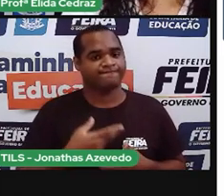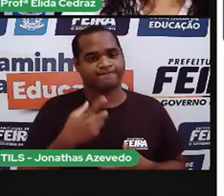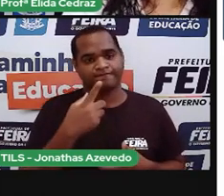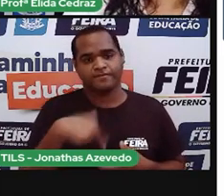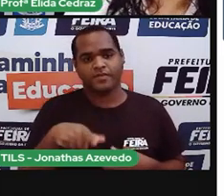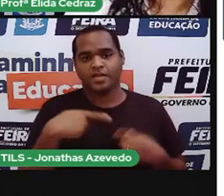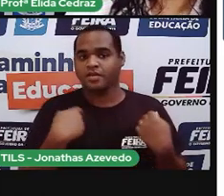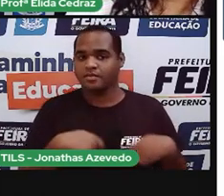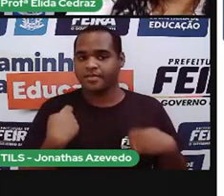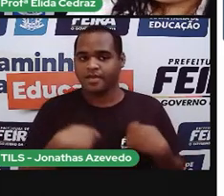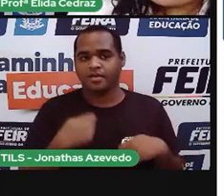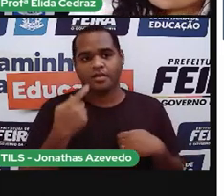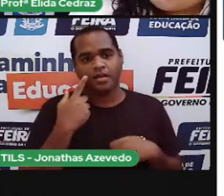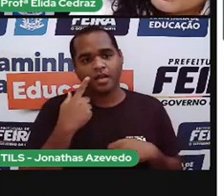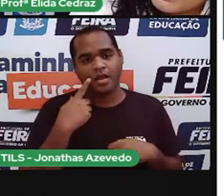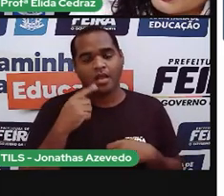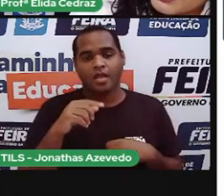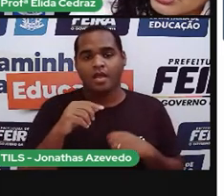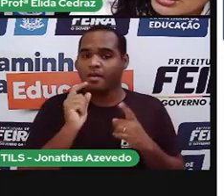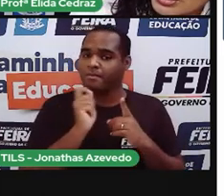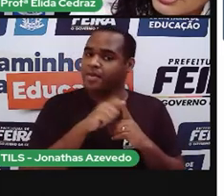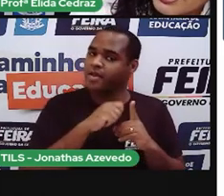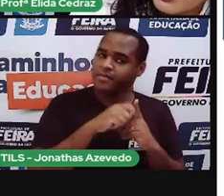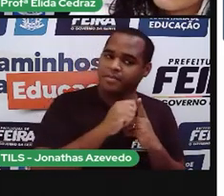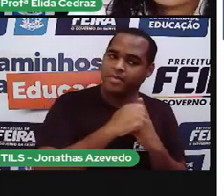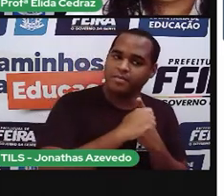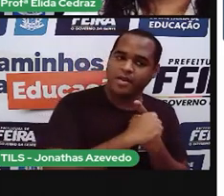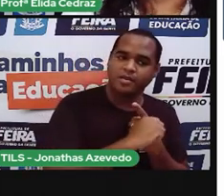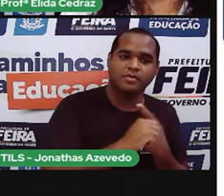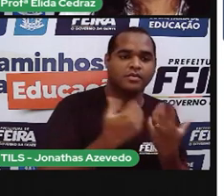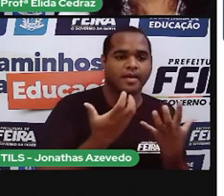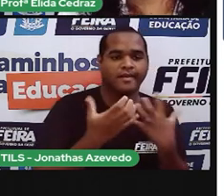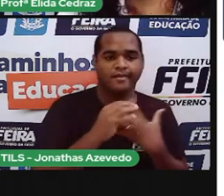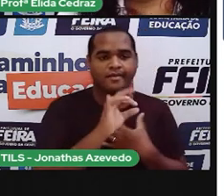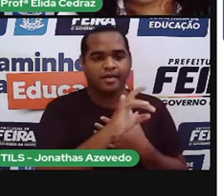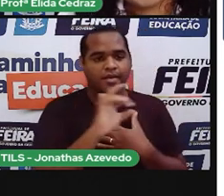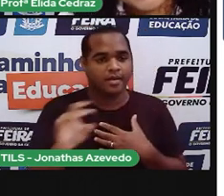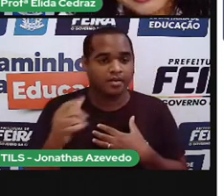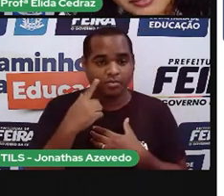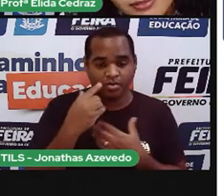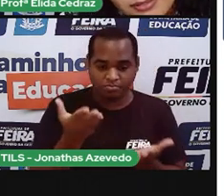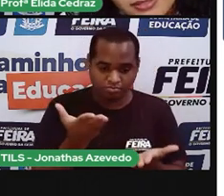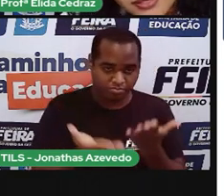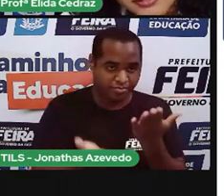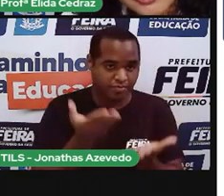precisamos pegar a quantidade de banana que a gente quer e pôr na